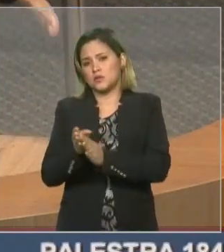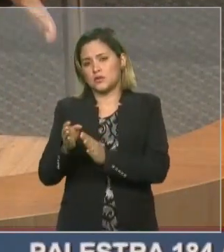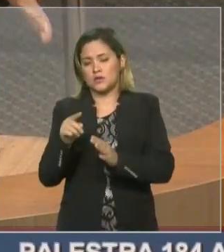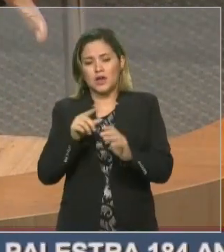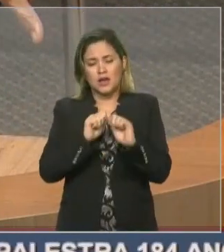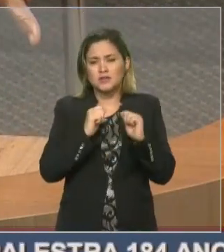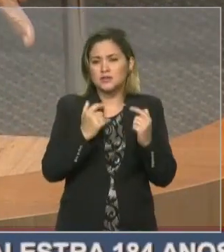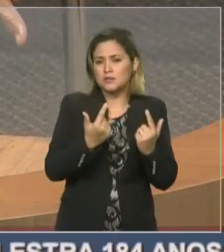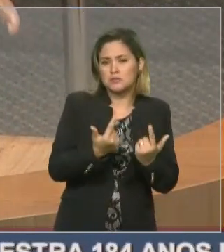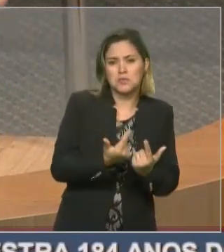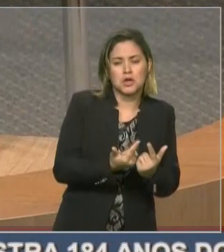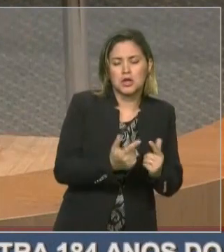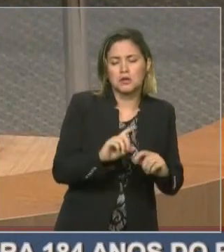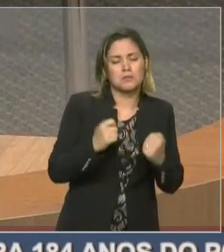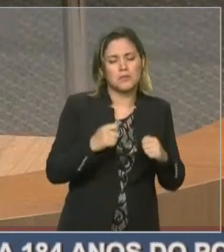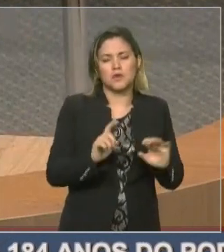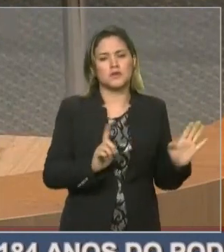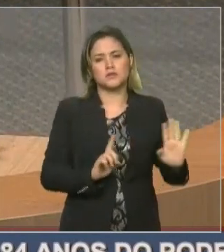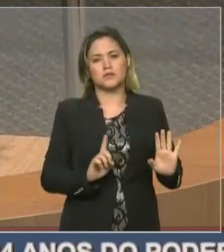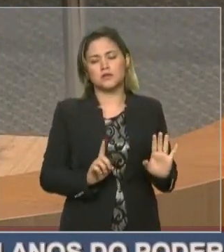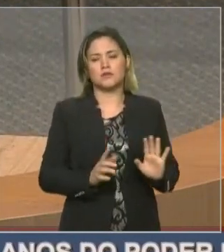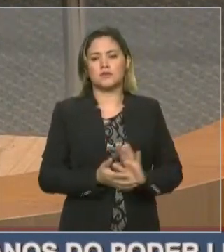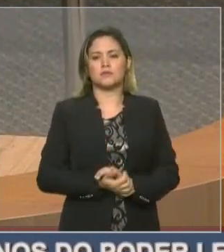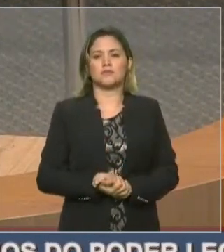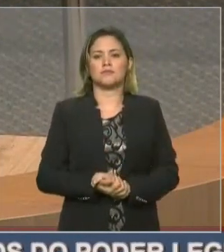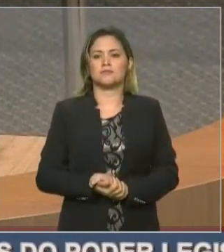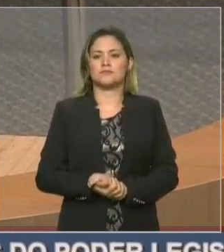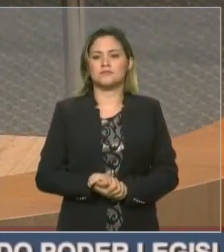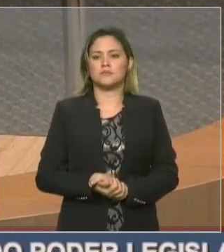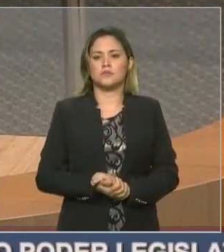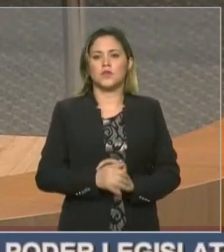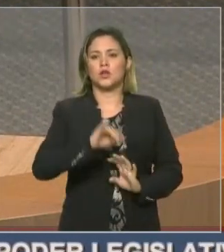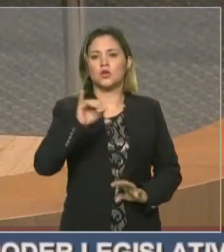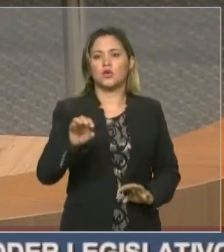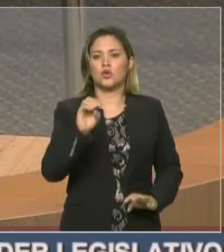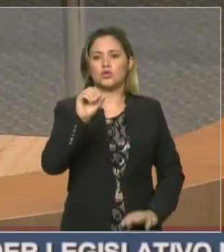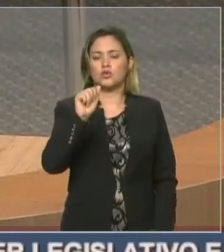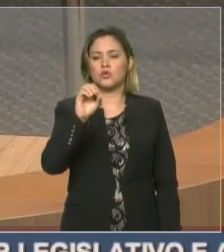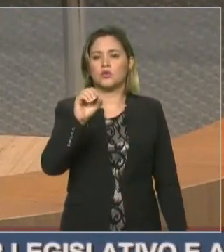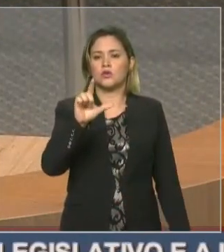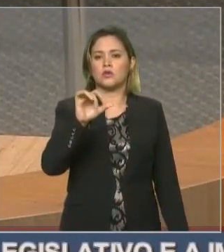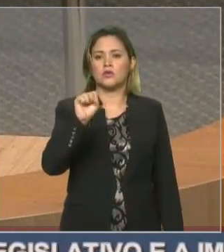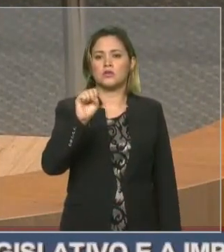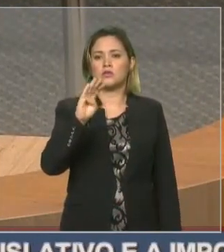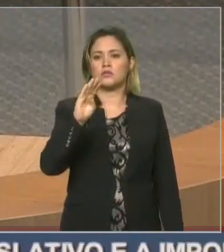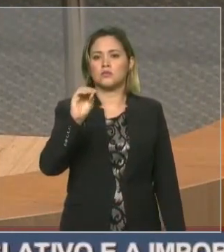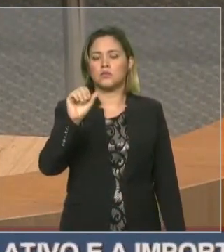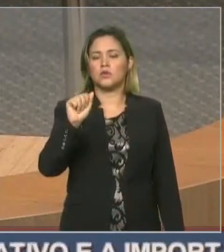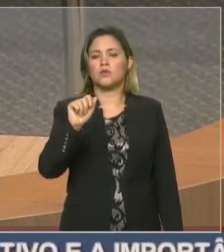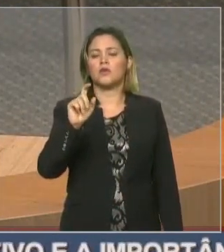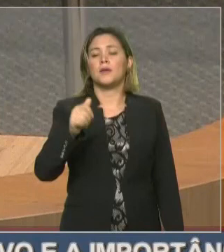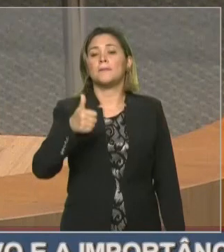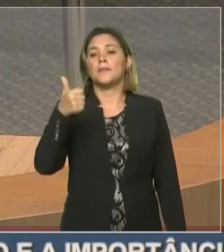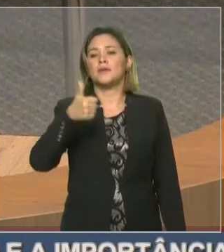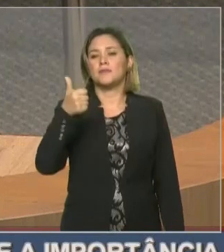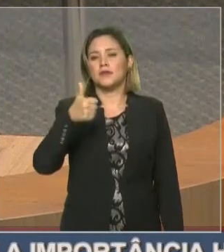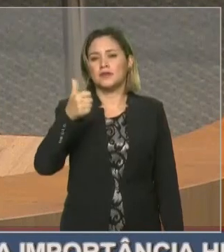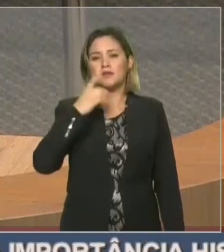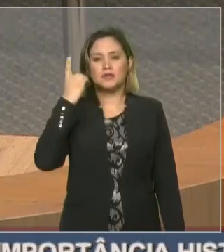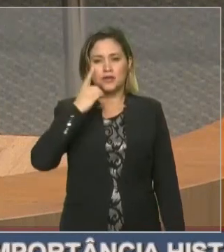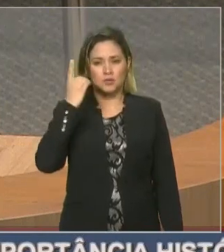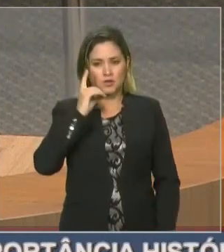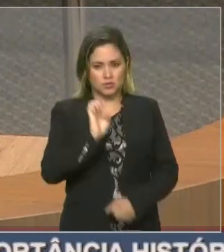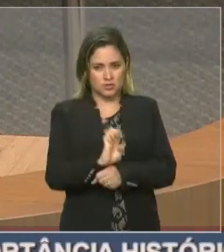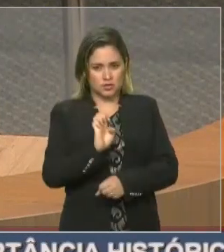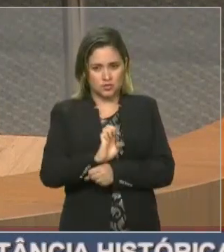ela era omissa. E João Lisboa foi, como deputado estadual, o primeiro com 22 anos de idade, o